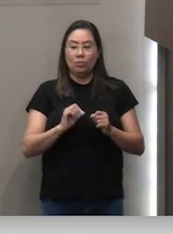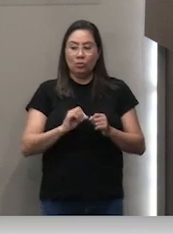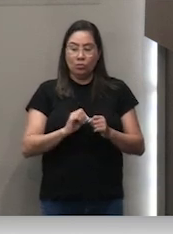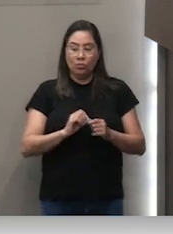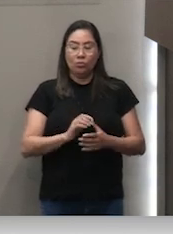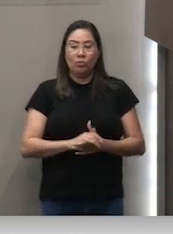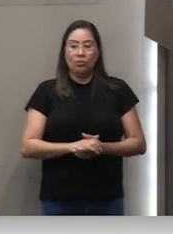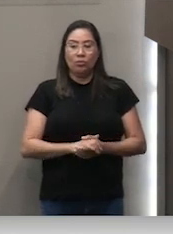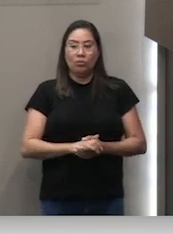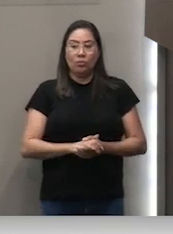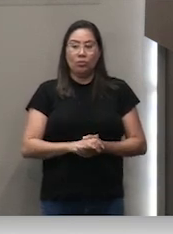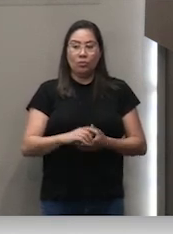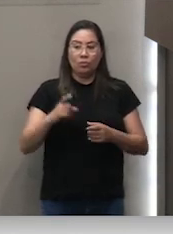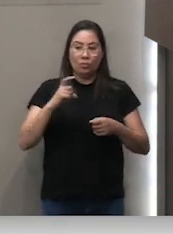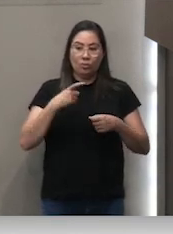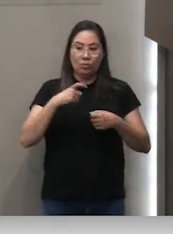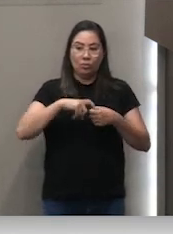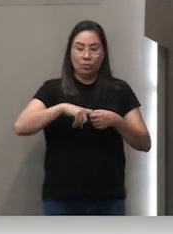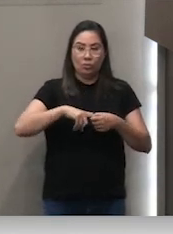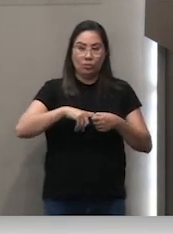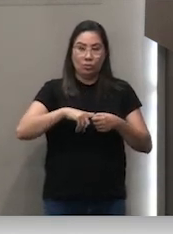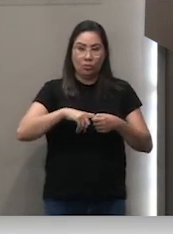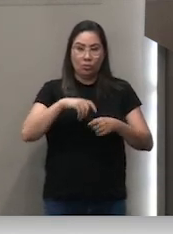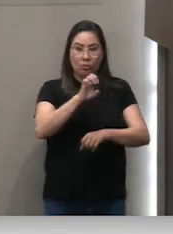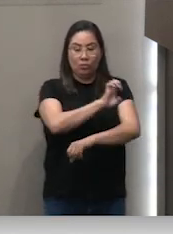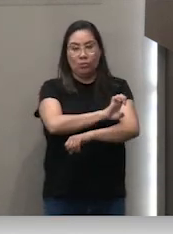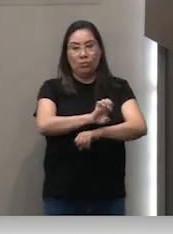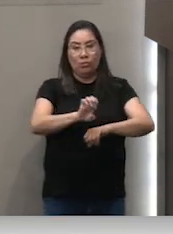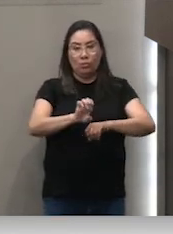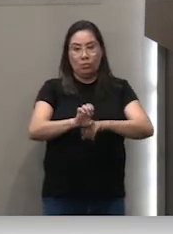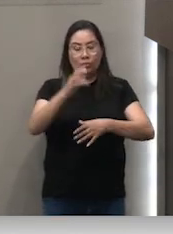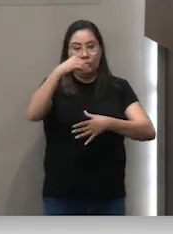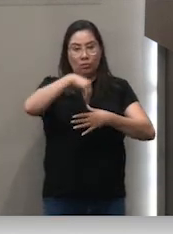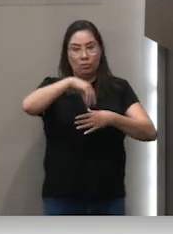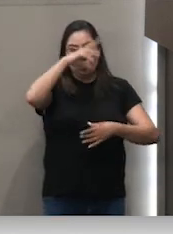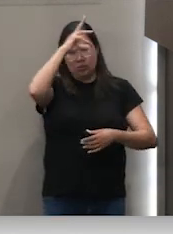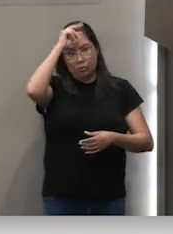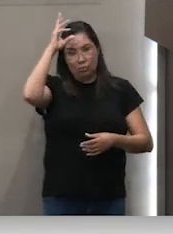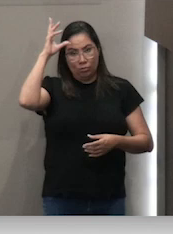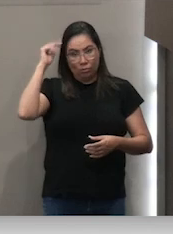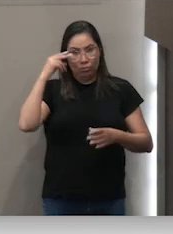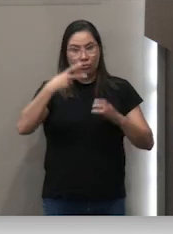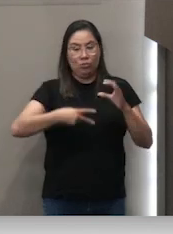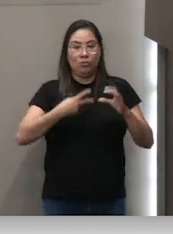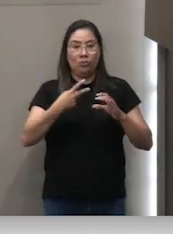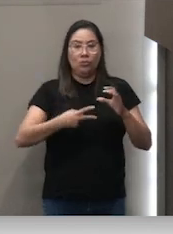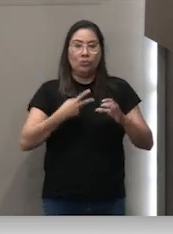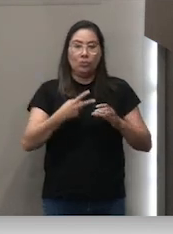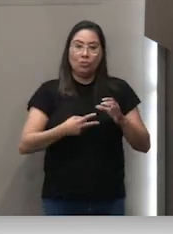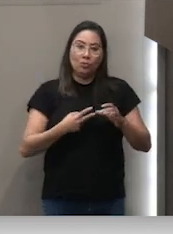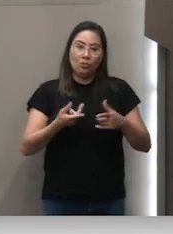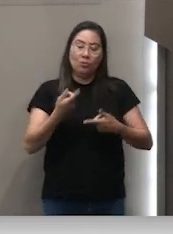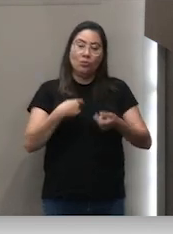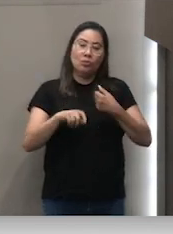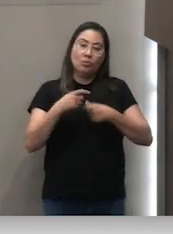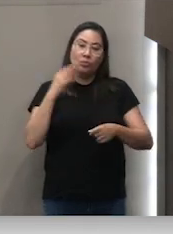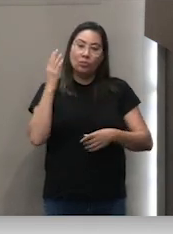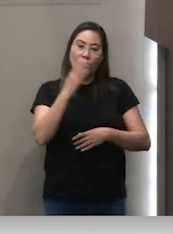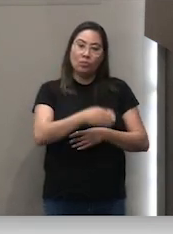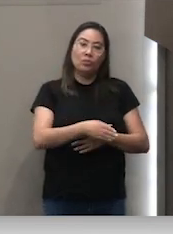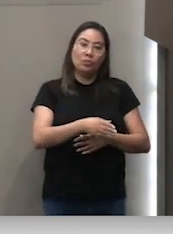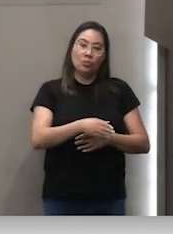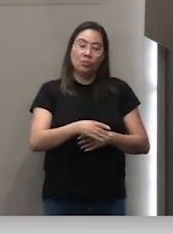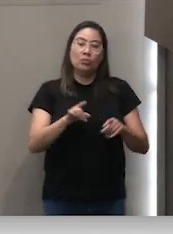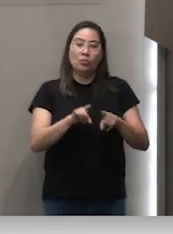autoria, convênio para aceitação de estagiários no âmbito do Poder Executivo, Legislativo, de Passo Fundo e da Administração Pública Direta,